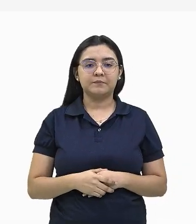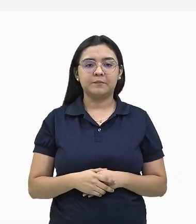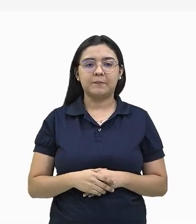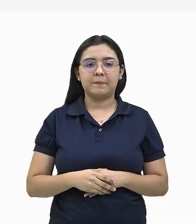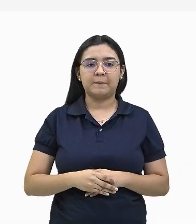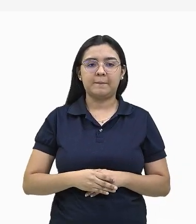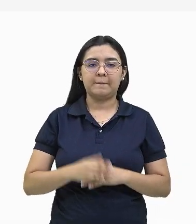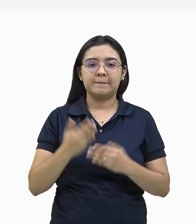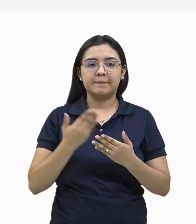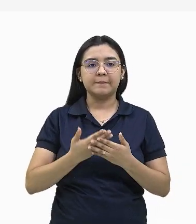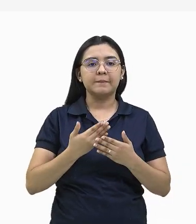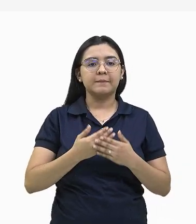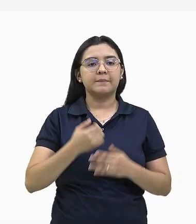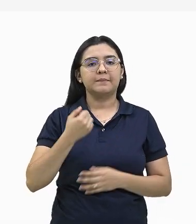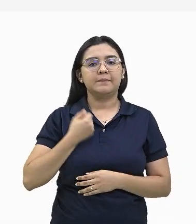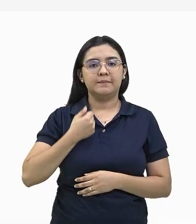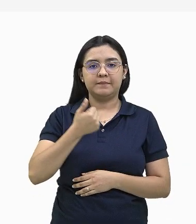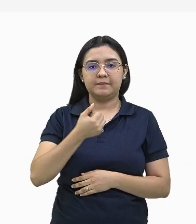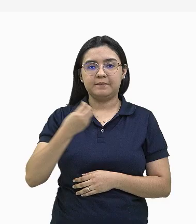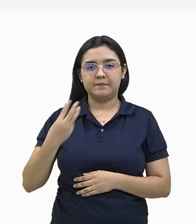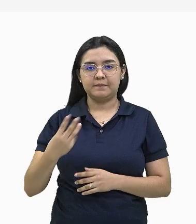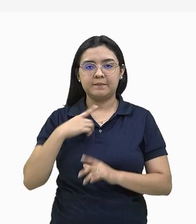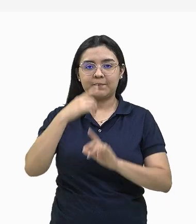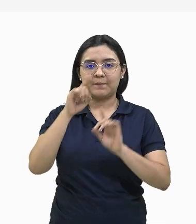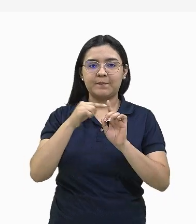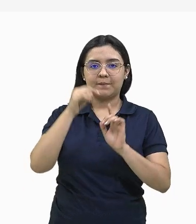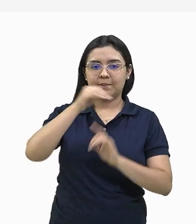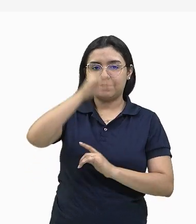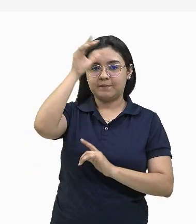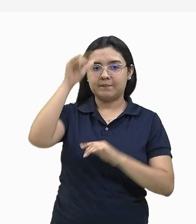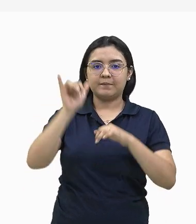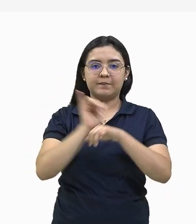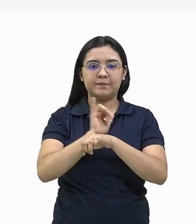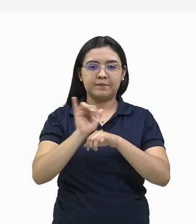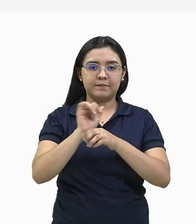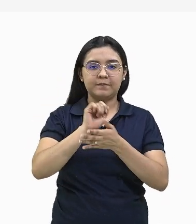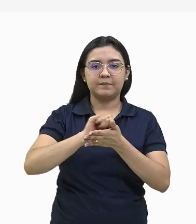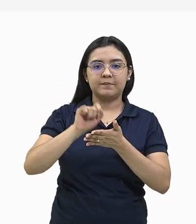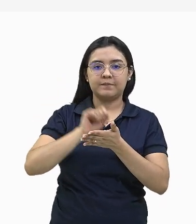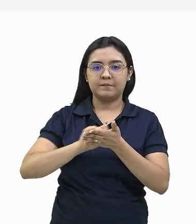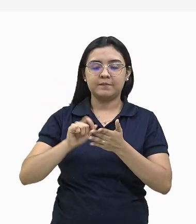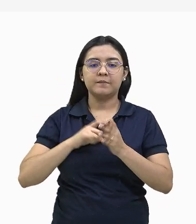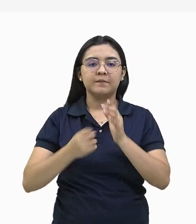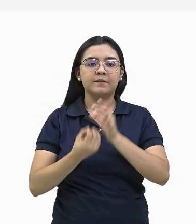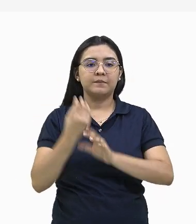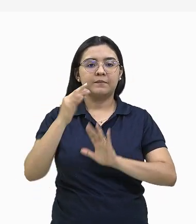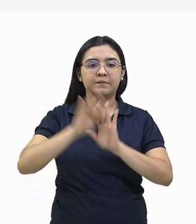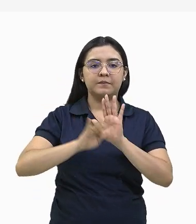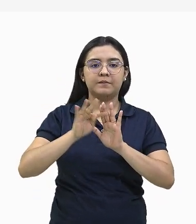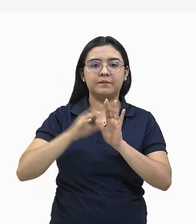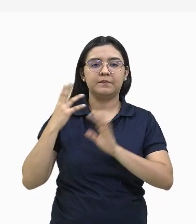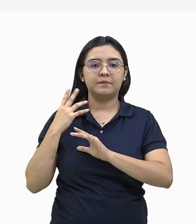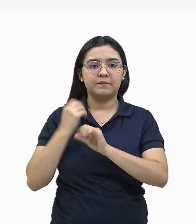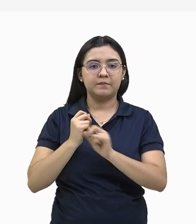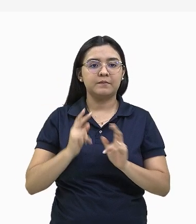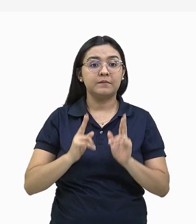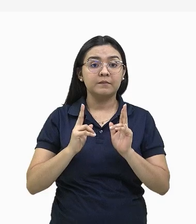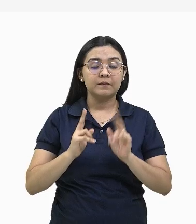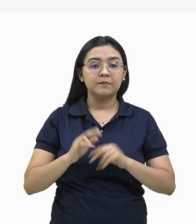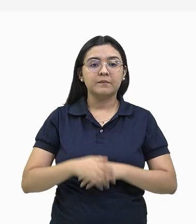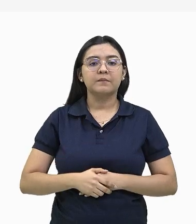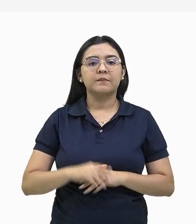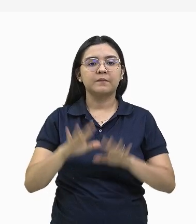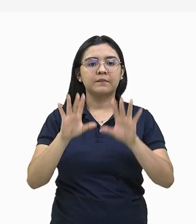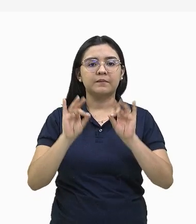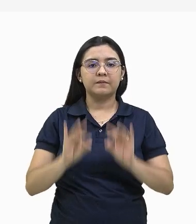Temos a aula de número 13, objeto de conhecimento, estratégia de escrita, textualização, revisão e edição. E